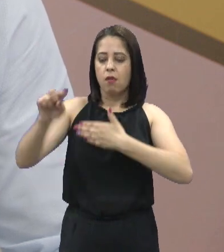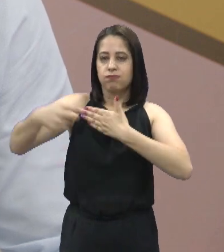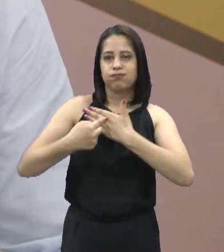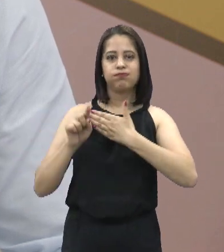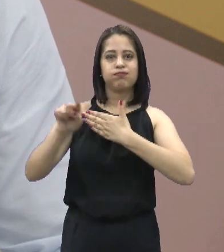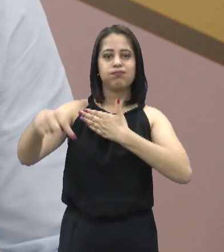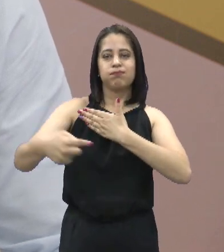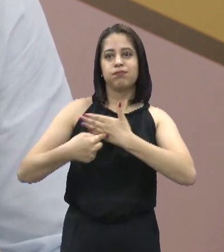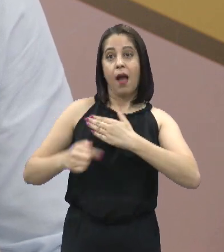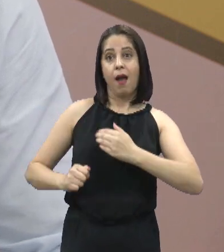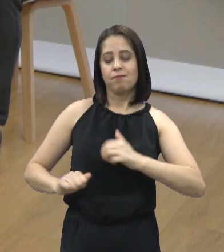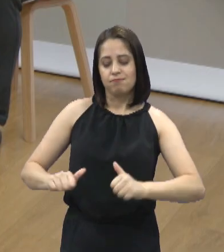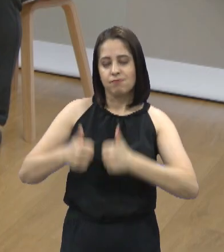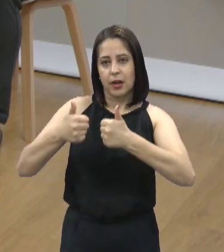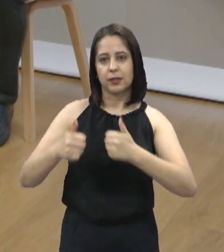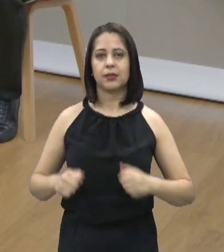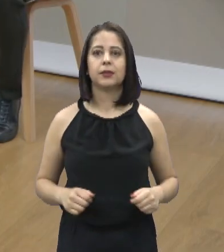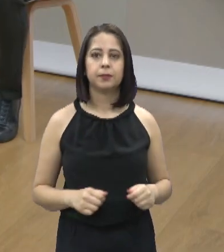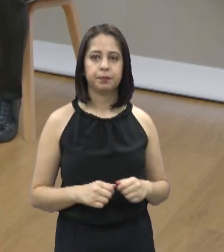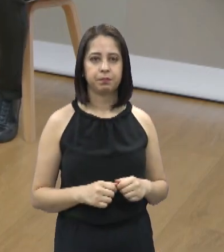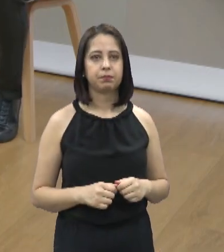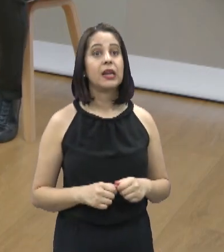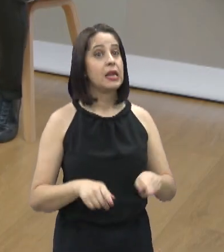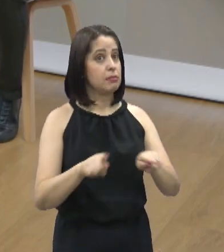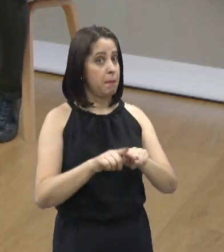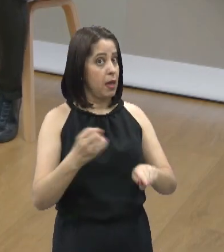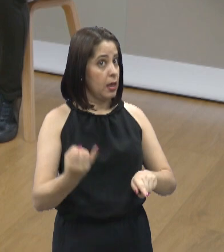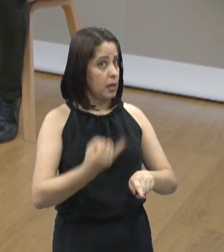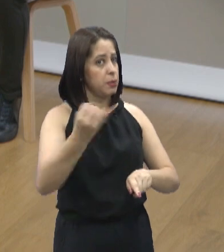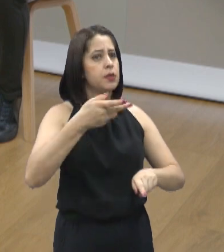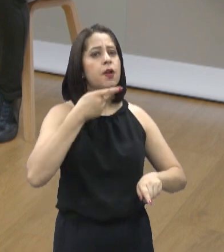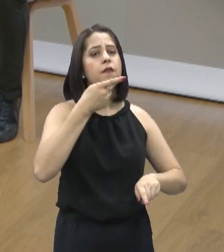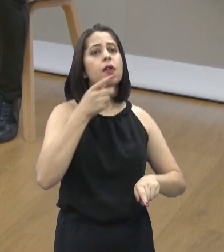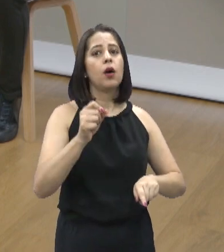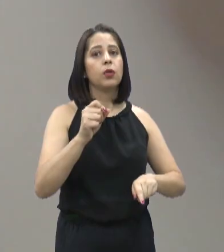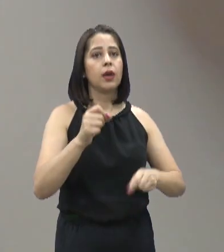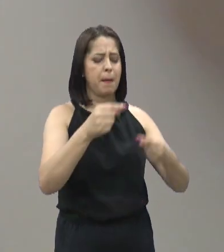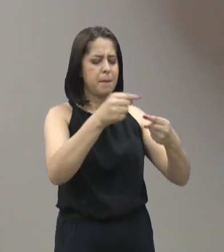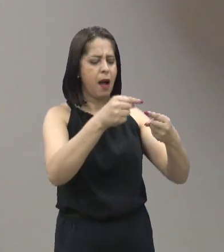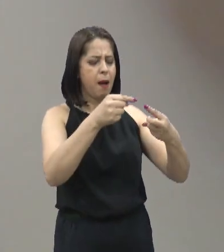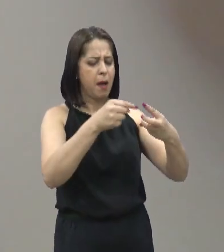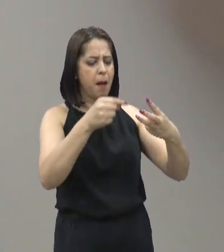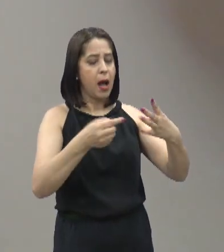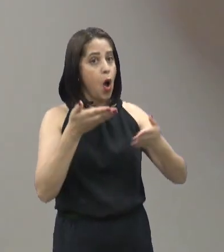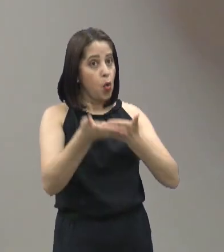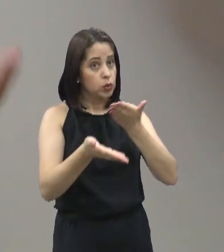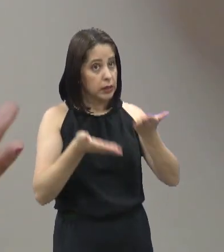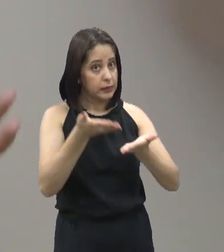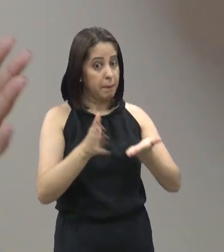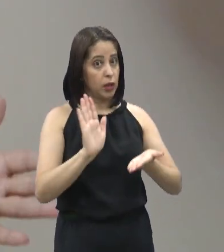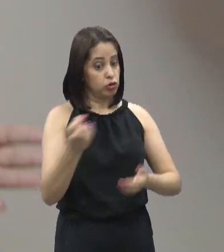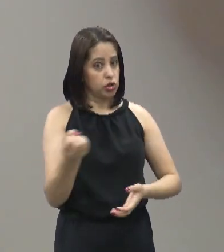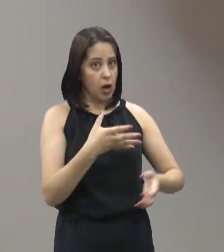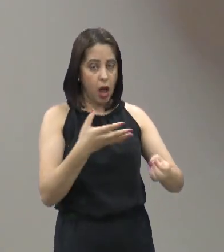células tumorais. Muito bom. É importante a gente falar que todos esses tratamentos eles estão cada vez mais modernos e cada vez